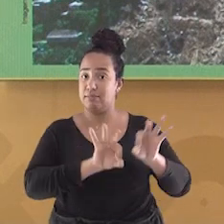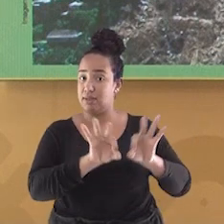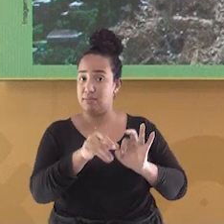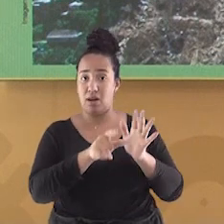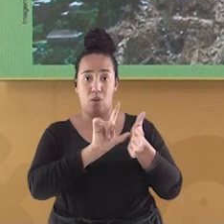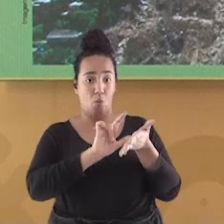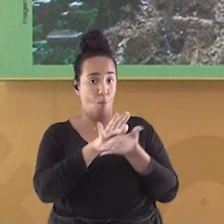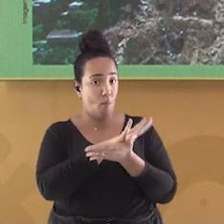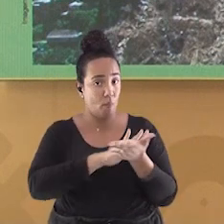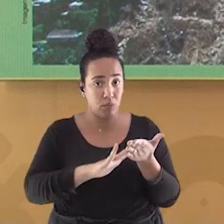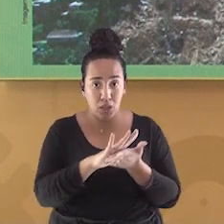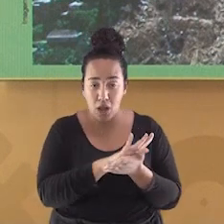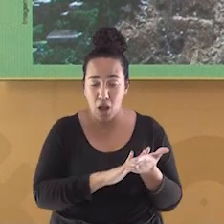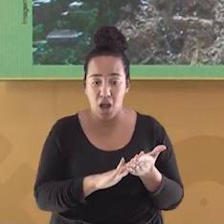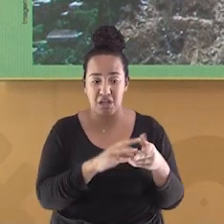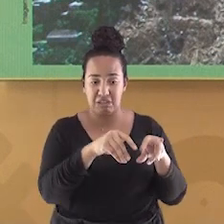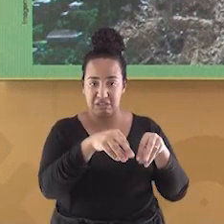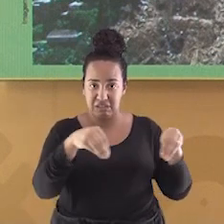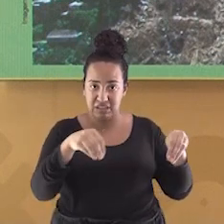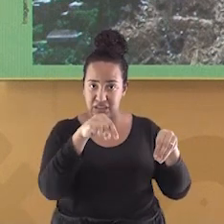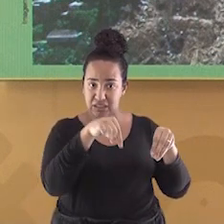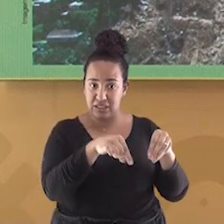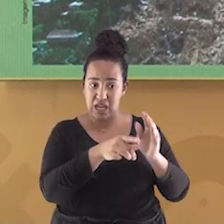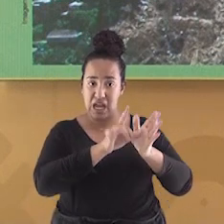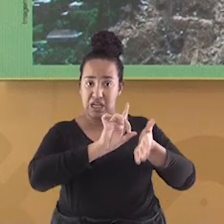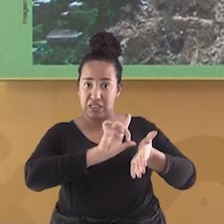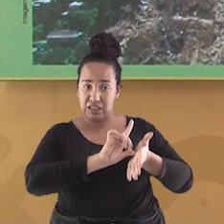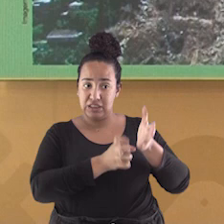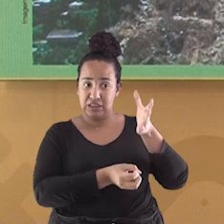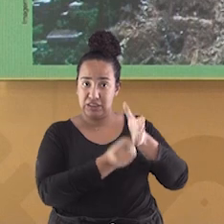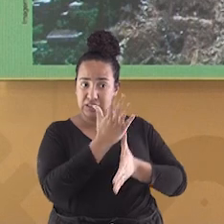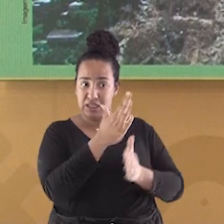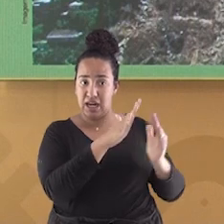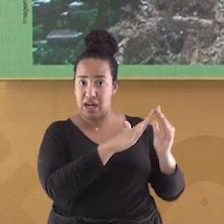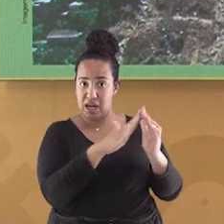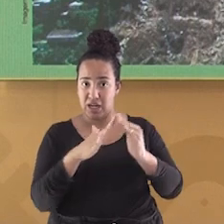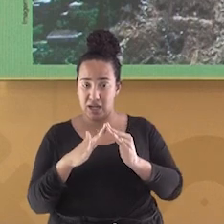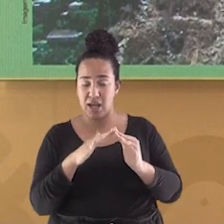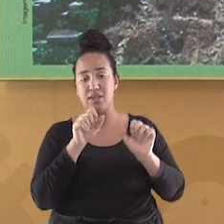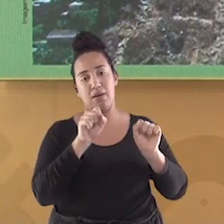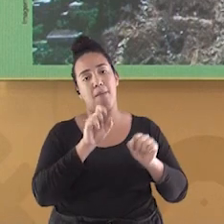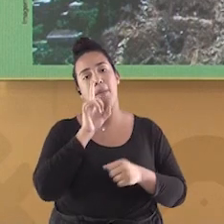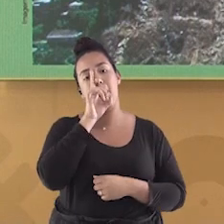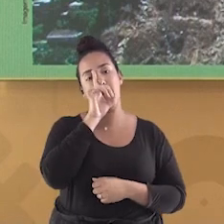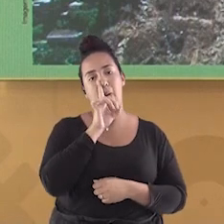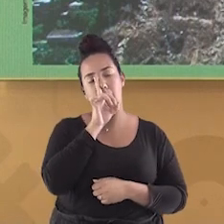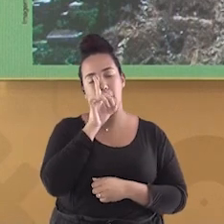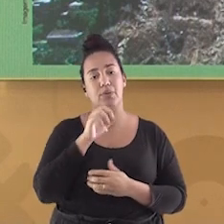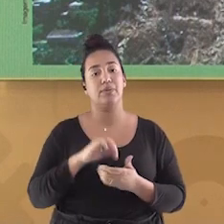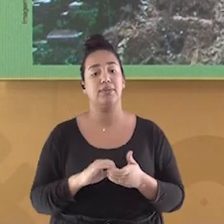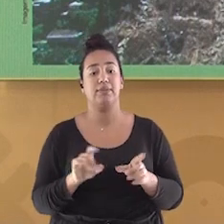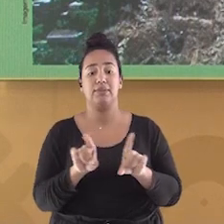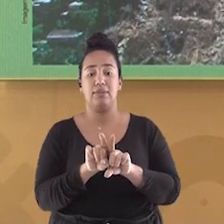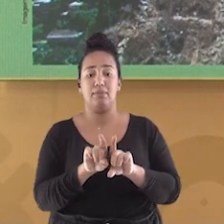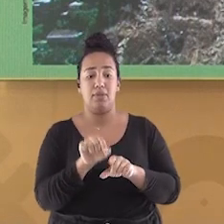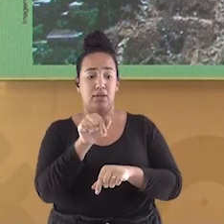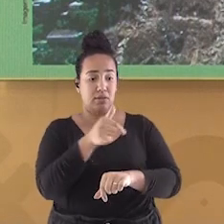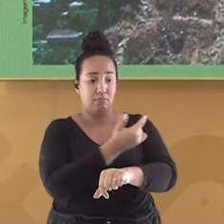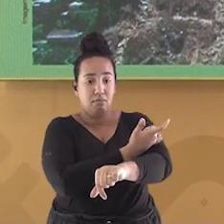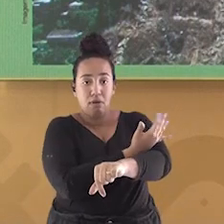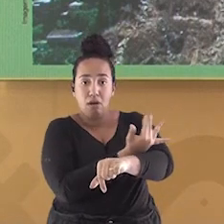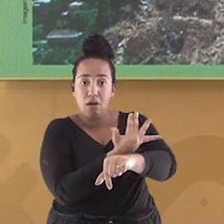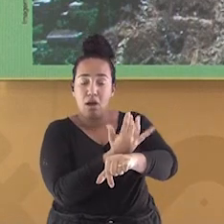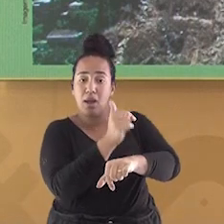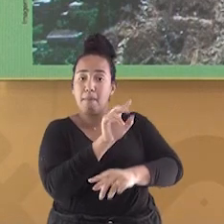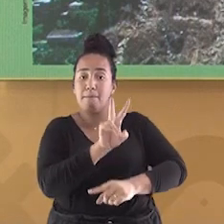preparo, terraplanagem dos terrenos para a construção de residências. A cobertura vegetal é a